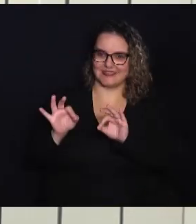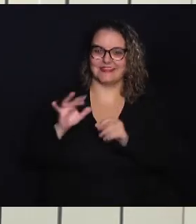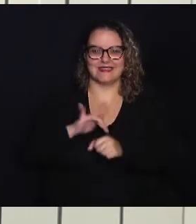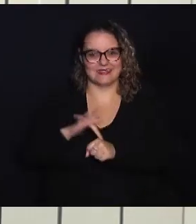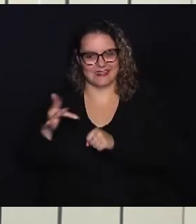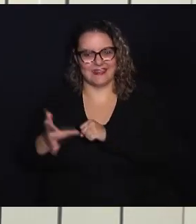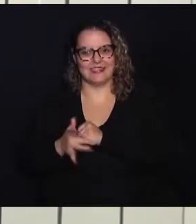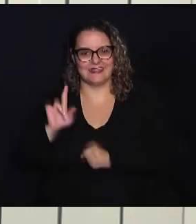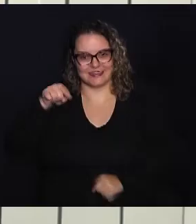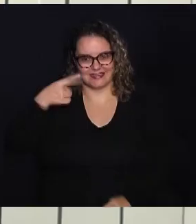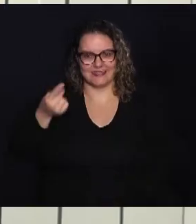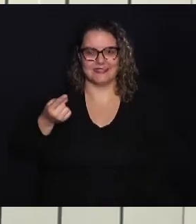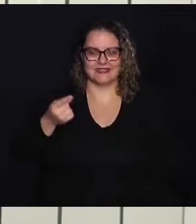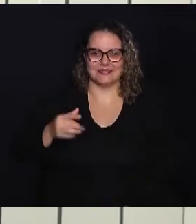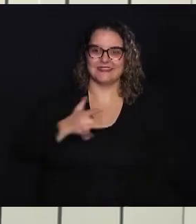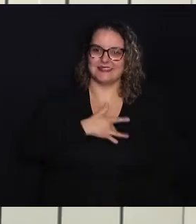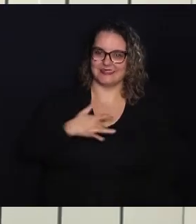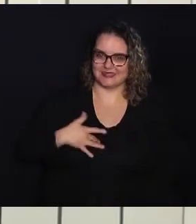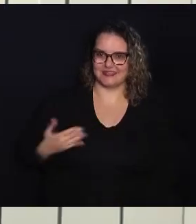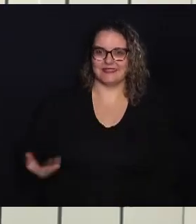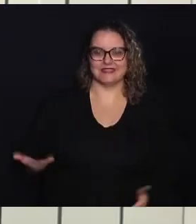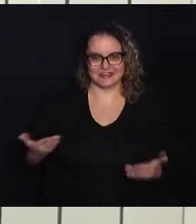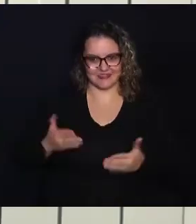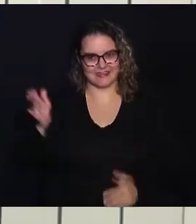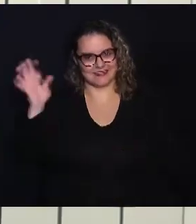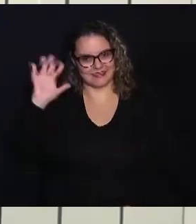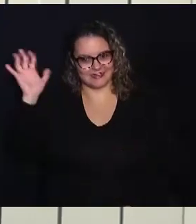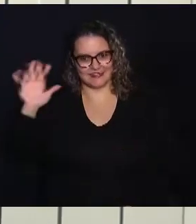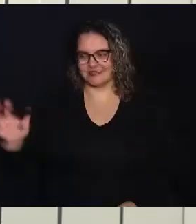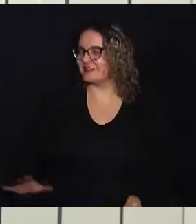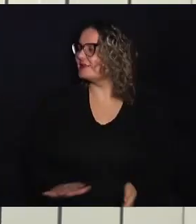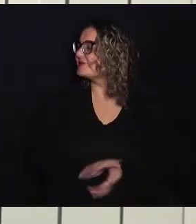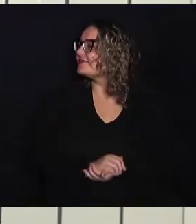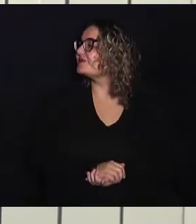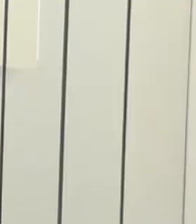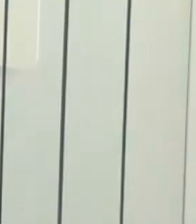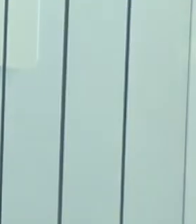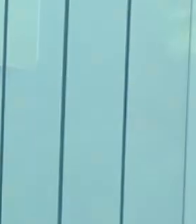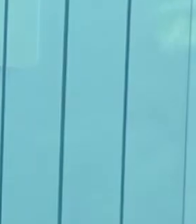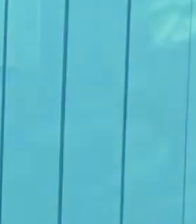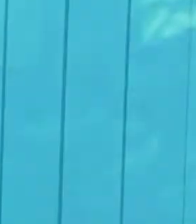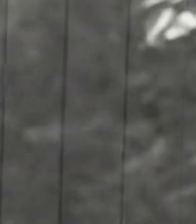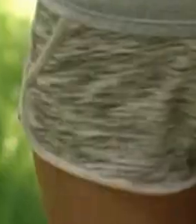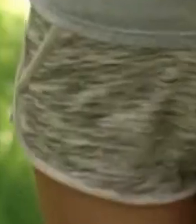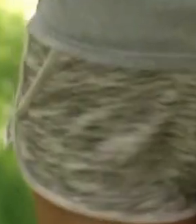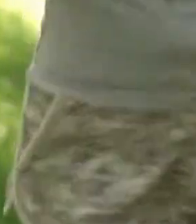não se esqueça de nos acompanhar nas redes sociais. Até o próximo Saúde Agora!